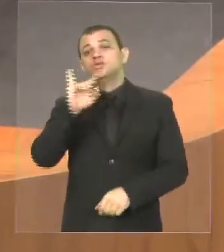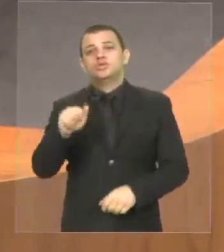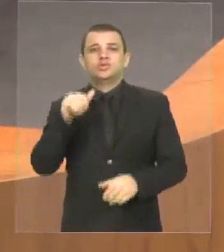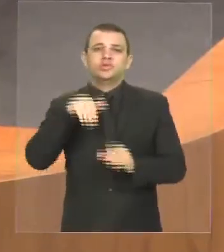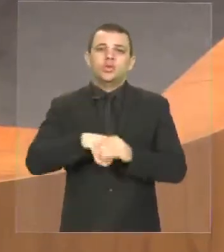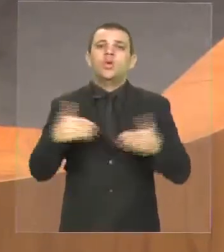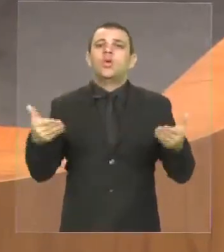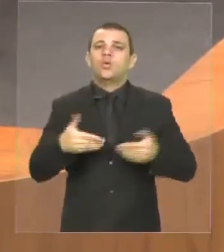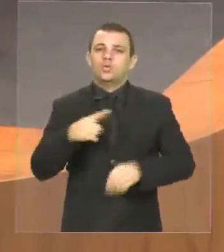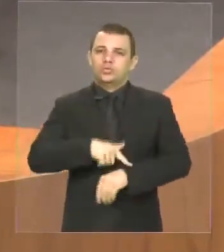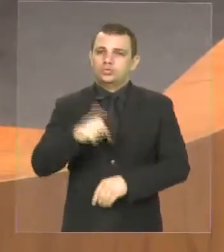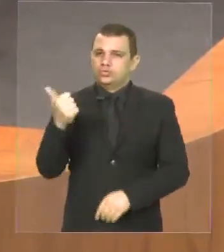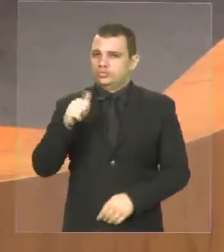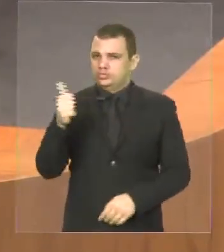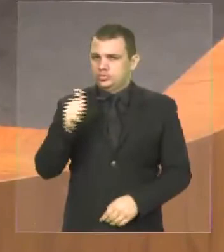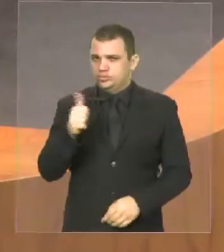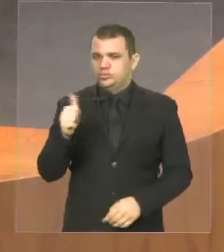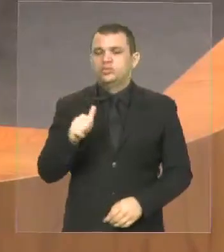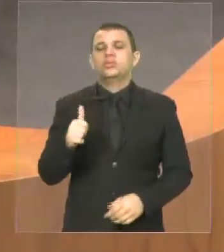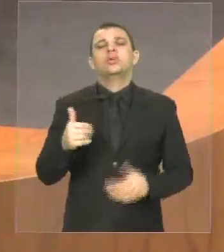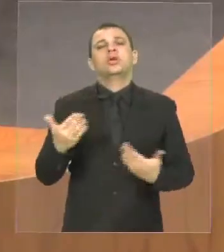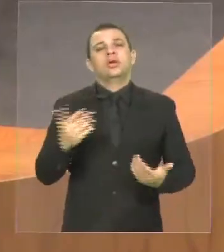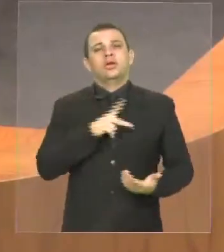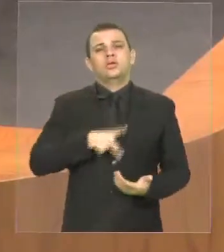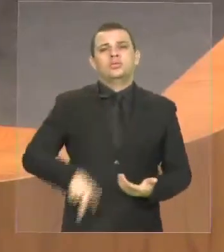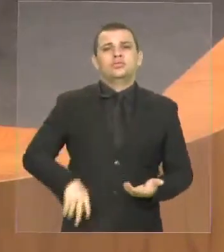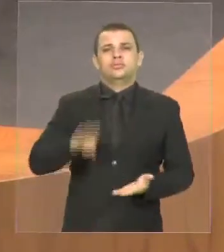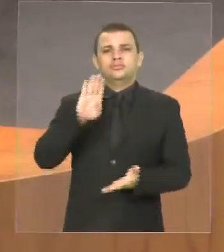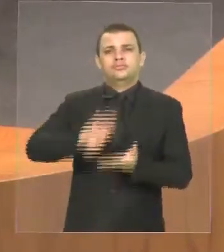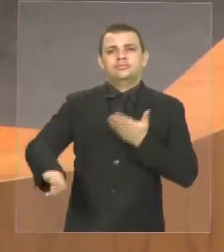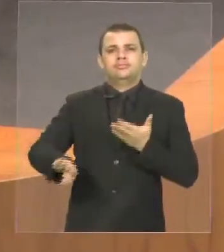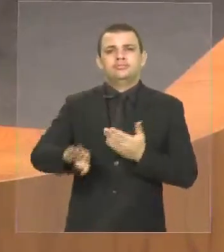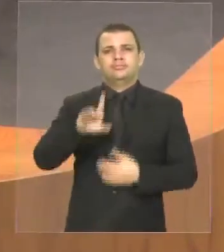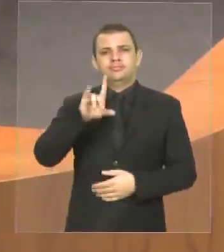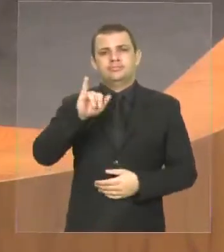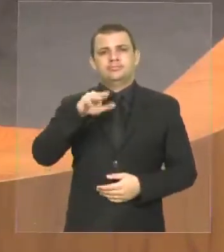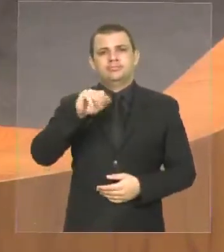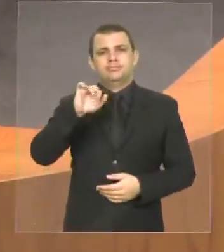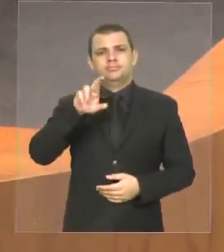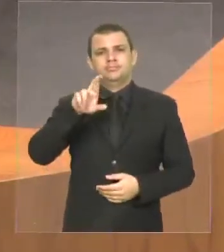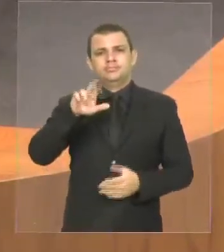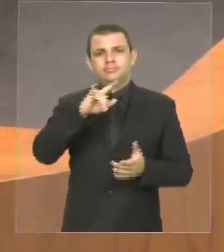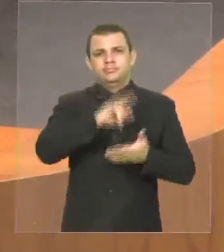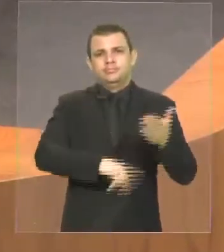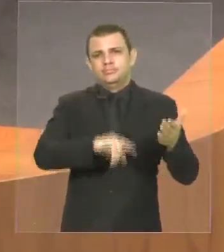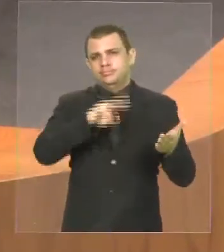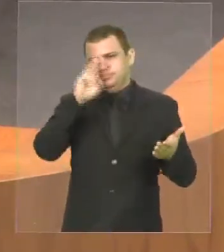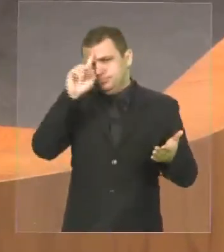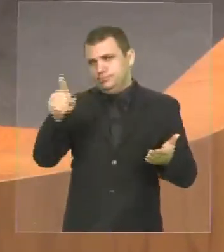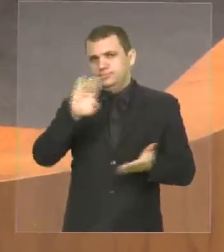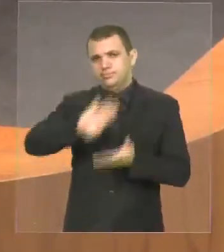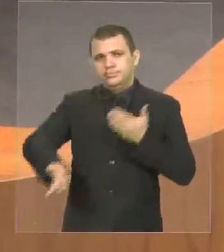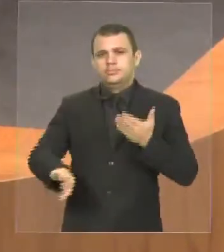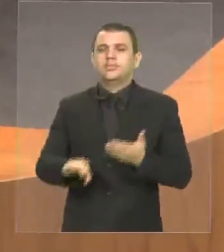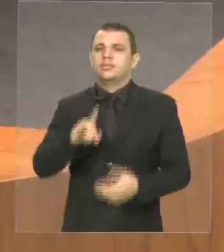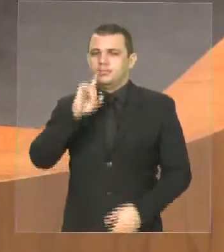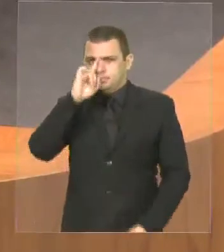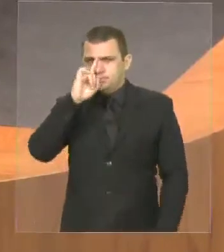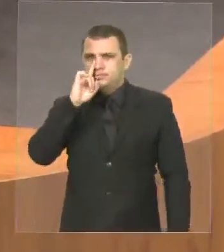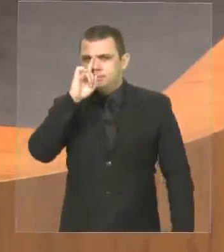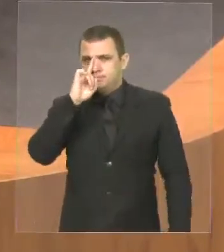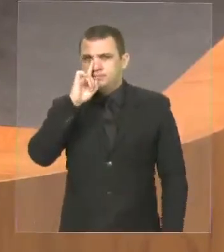11 horas, aí o presidente é afastado por uma liminar. Isso aí é perigoso para